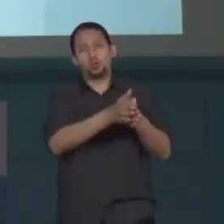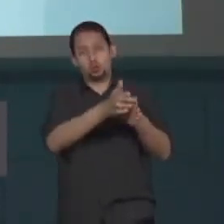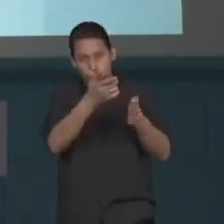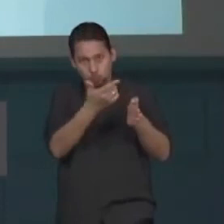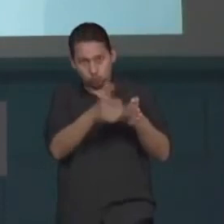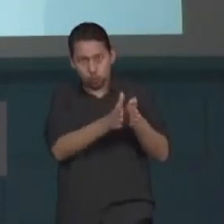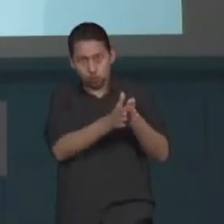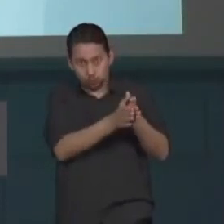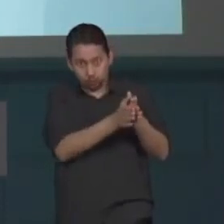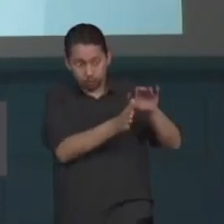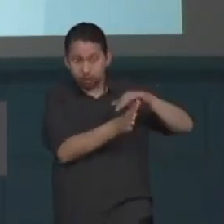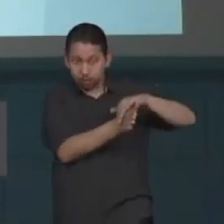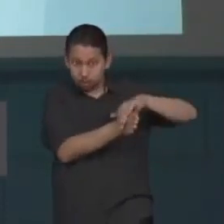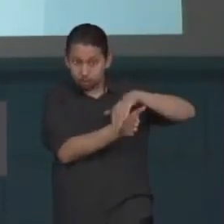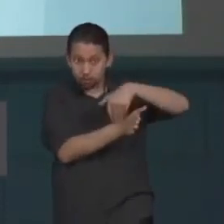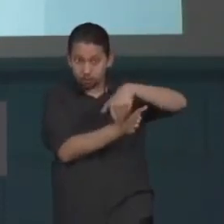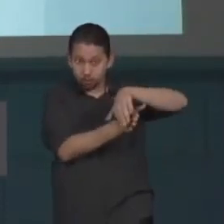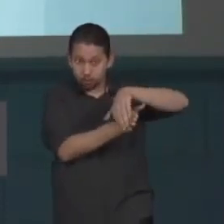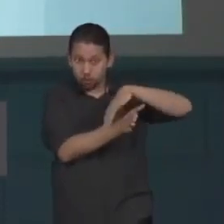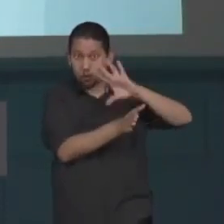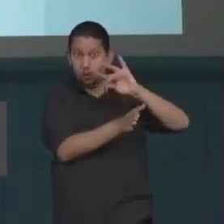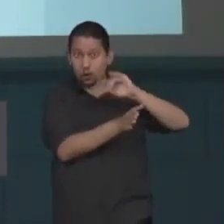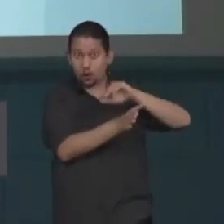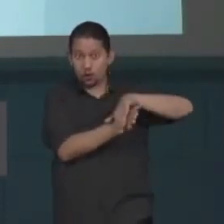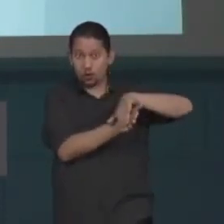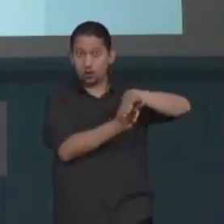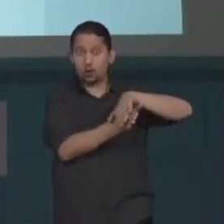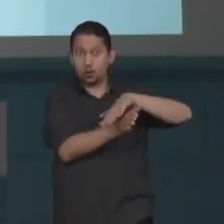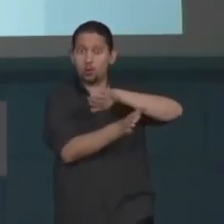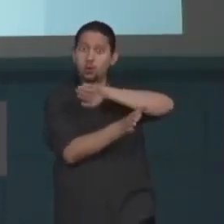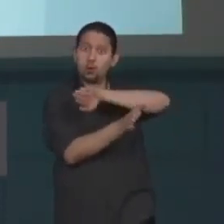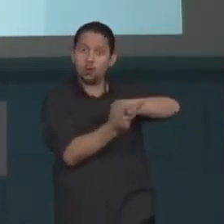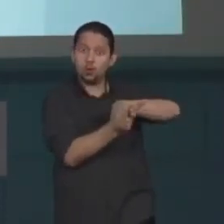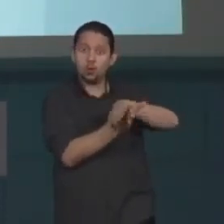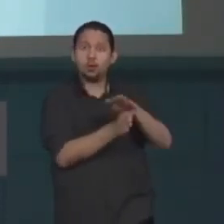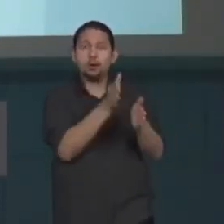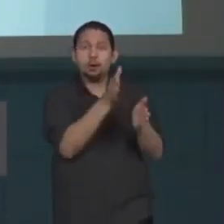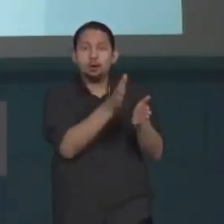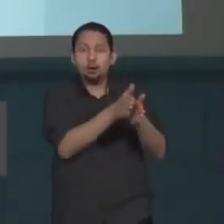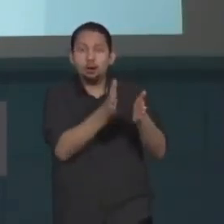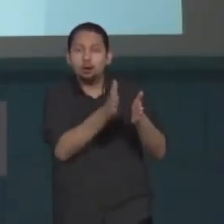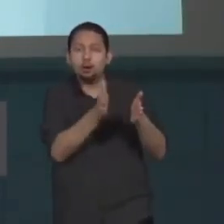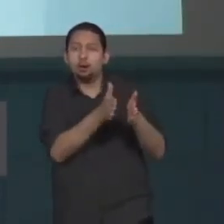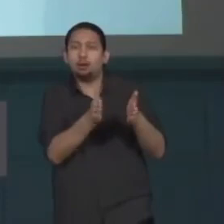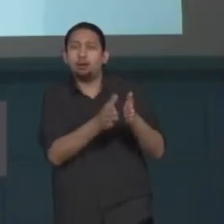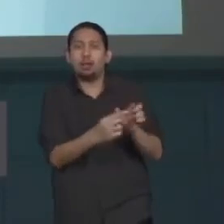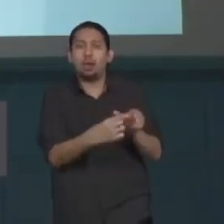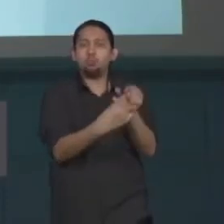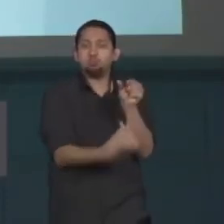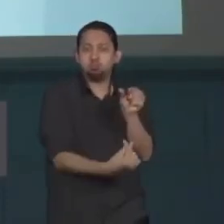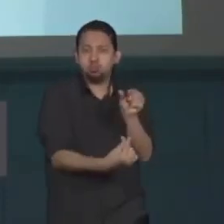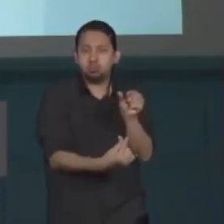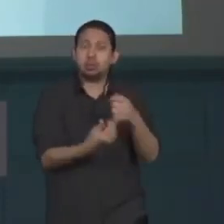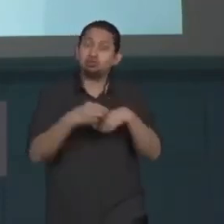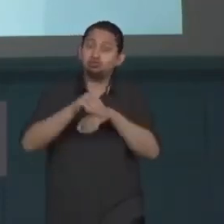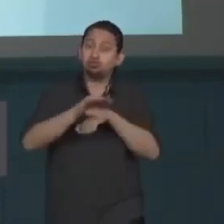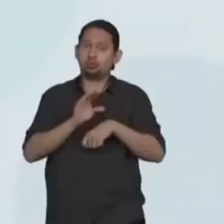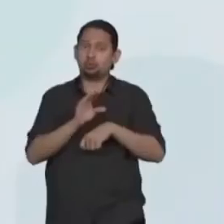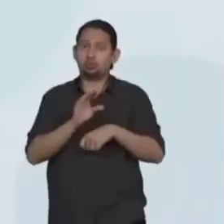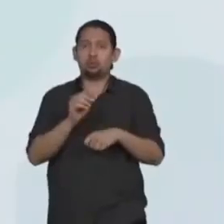conseguir fazer com que as peças fiquem melhores para que o seu robô funcione. Tá? Então essa é a dica do